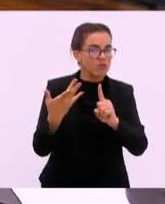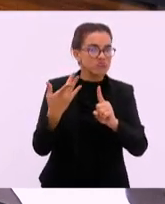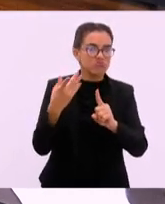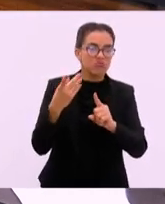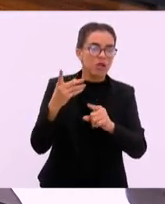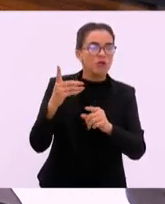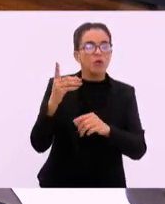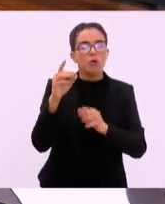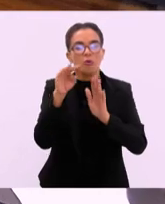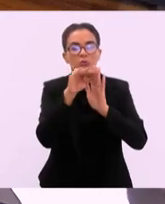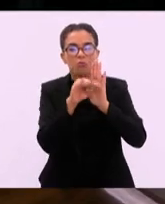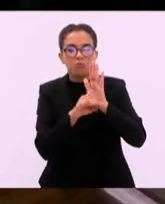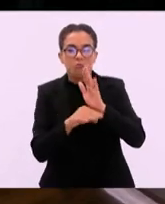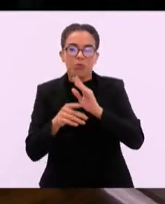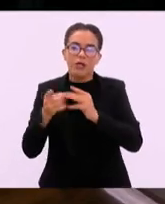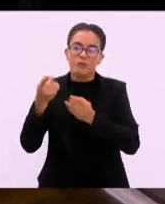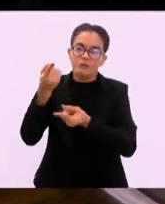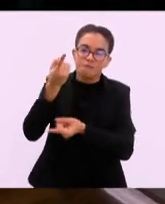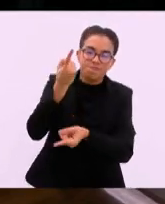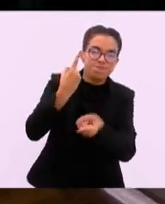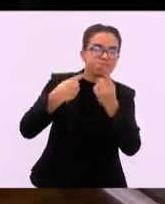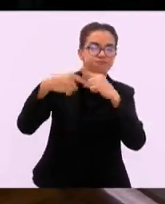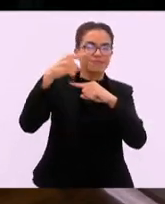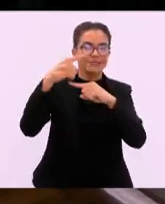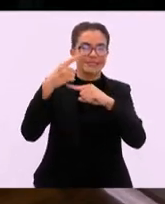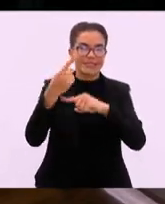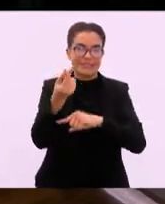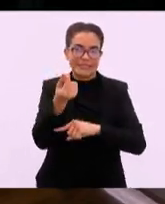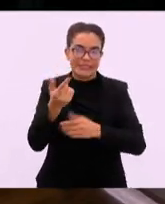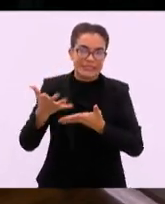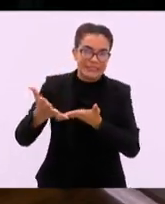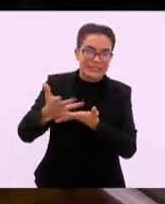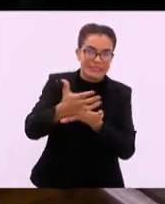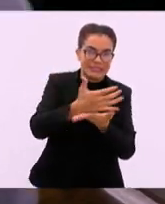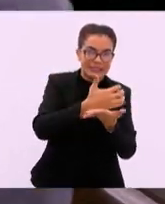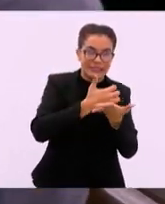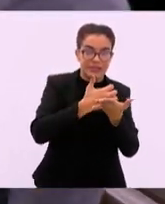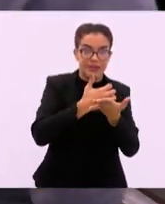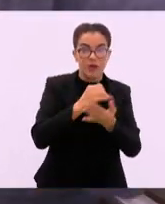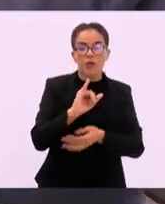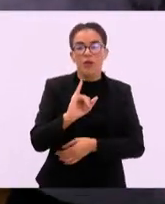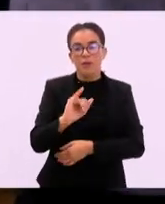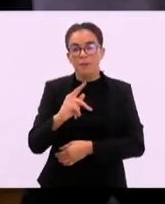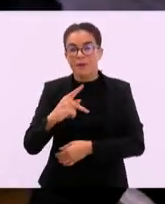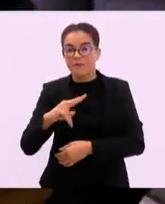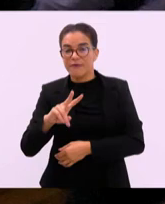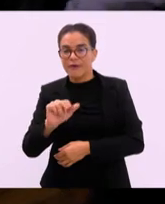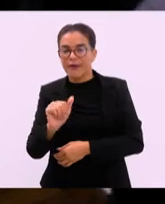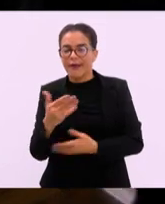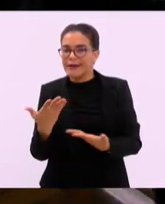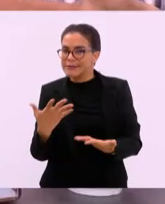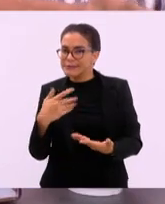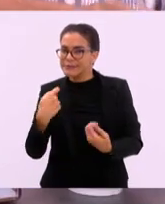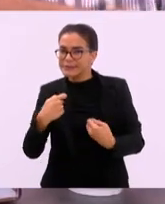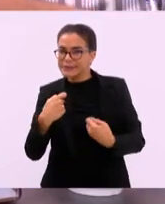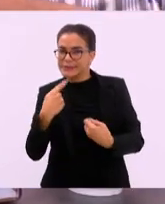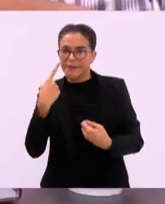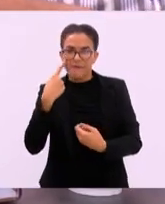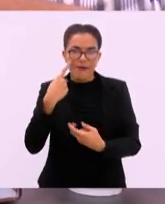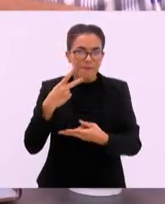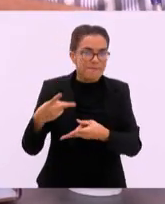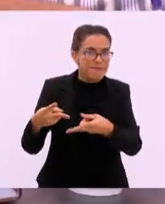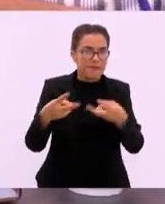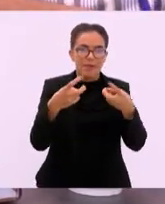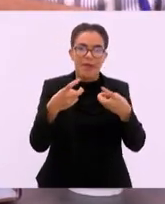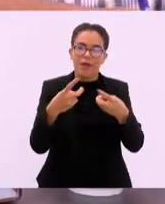fiscal? Quer dizer, na verdade, a gente está isentando para alguns o IPVA. A gente não teria que ver qual seria o impacto